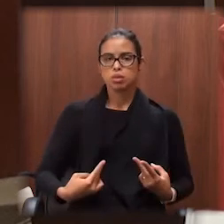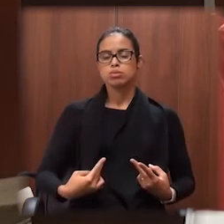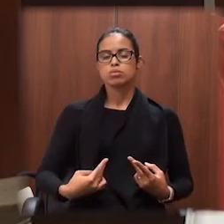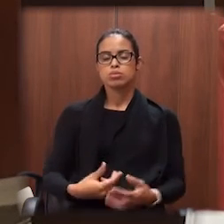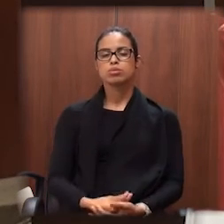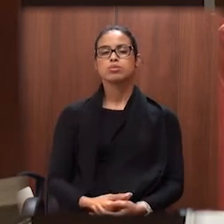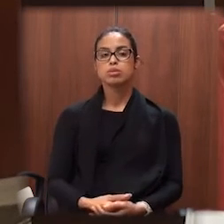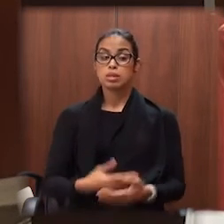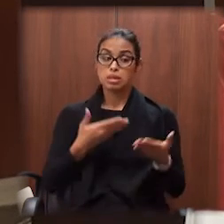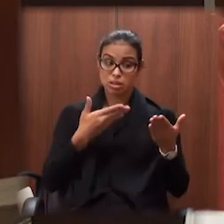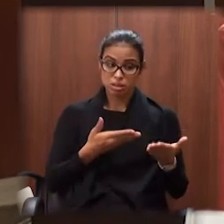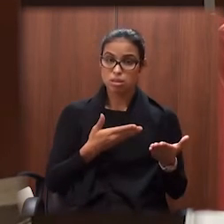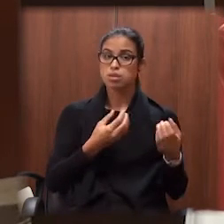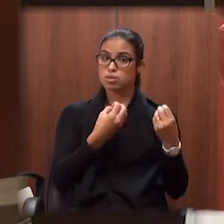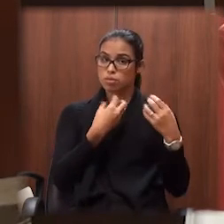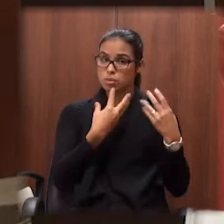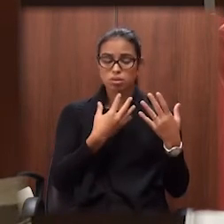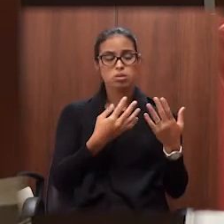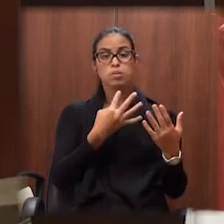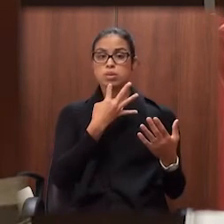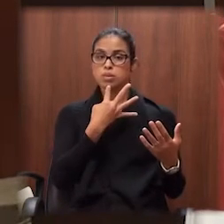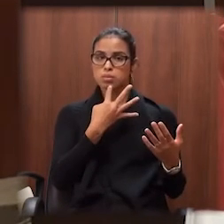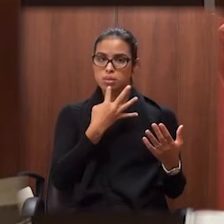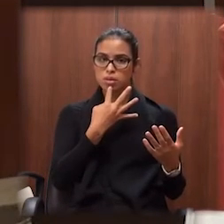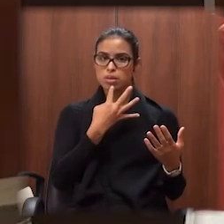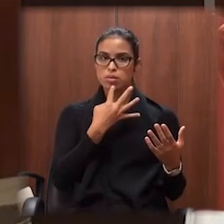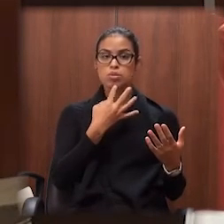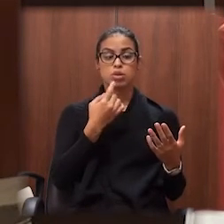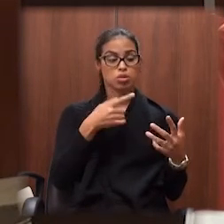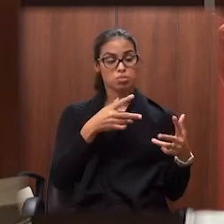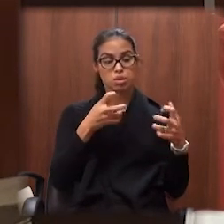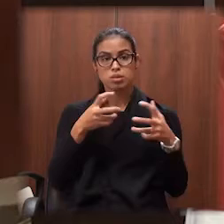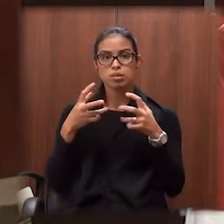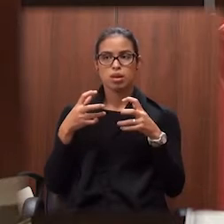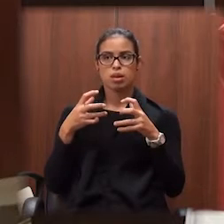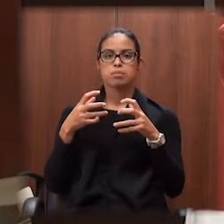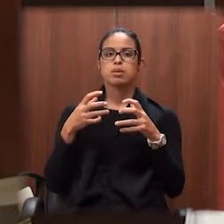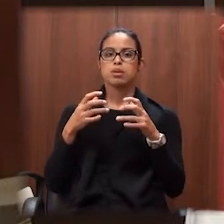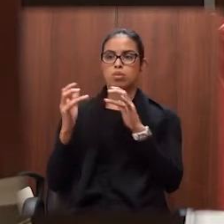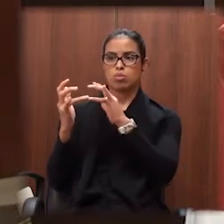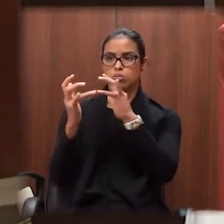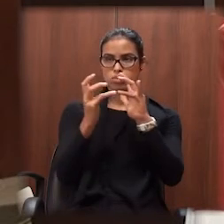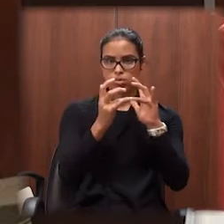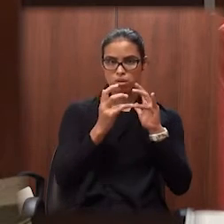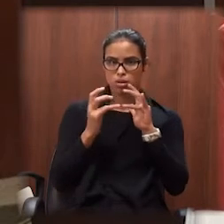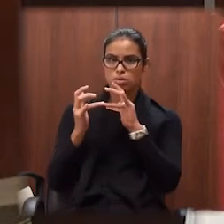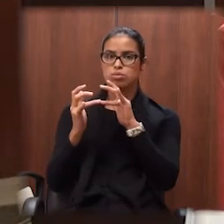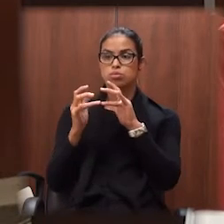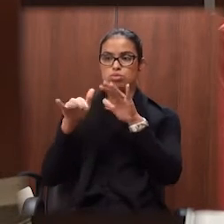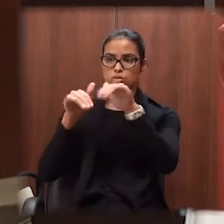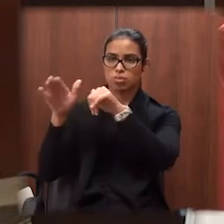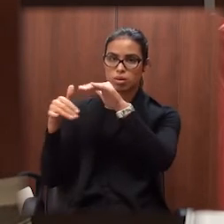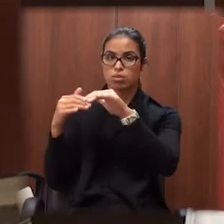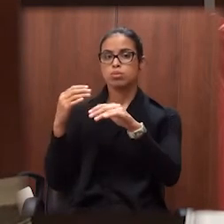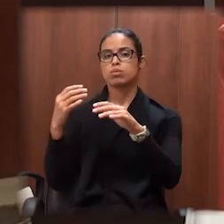e isso levando-se em conta que foram contactados 46